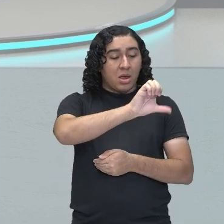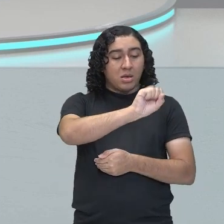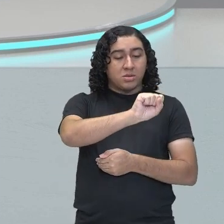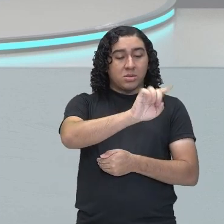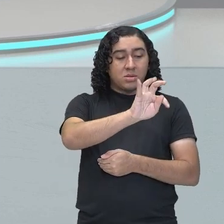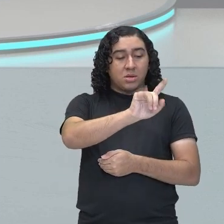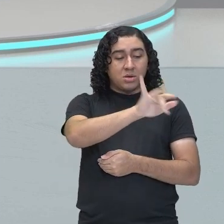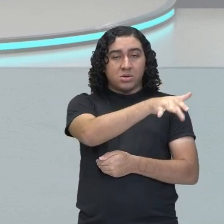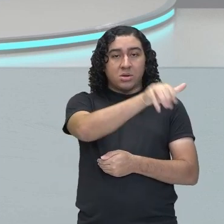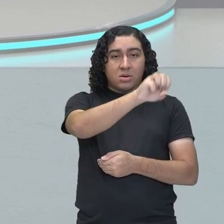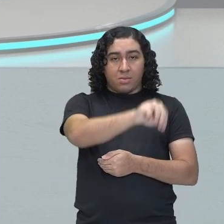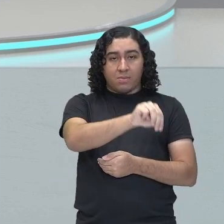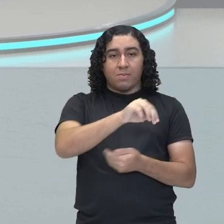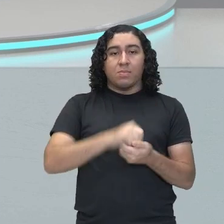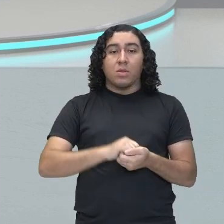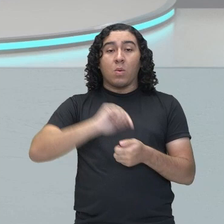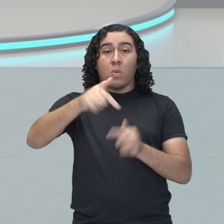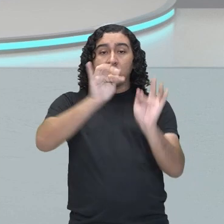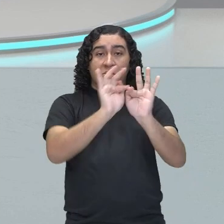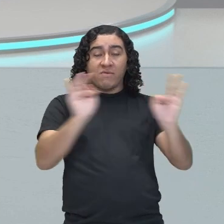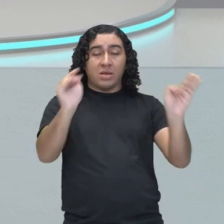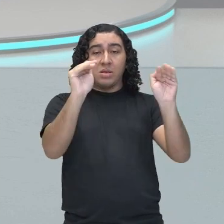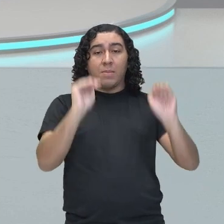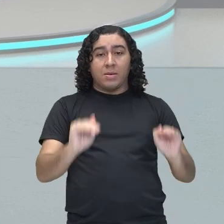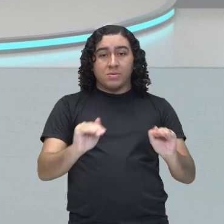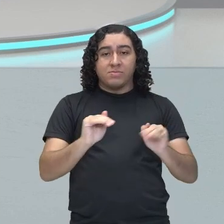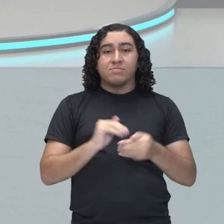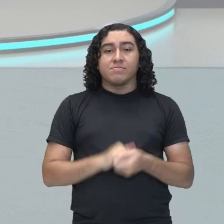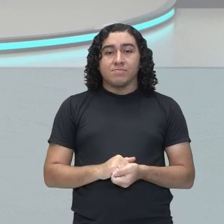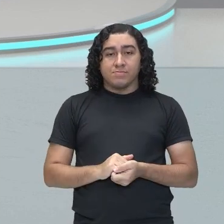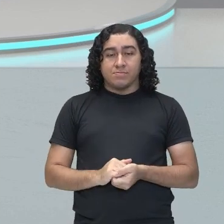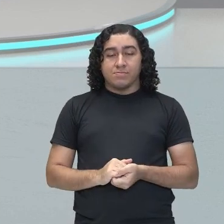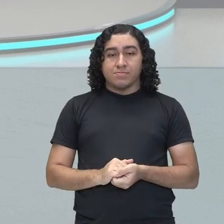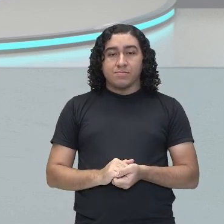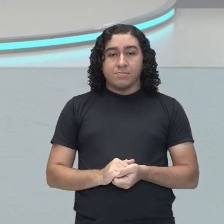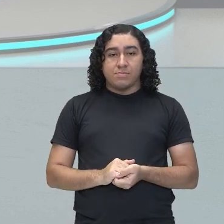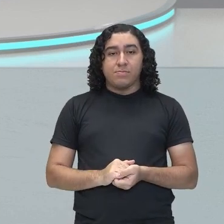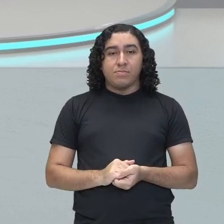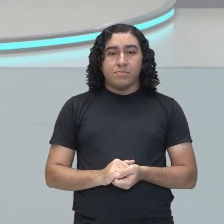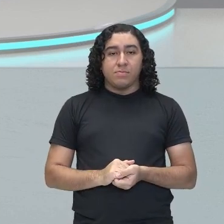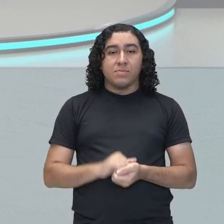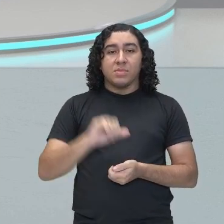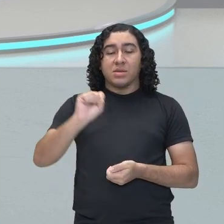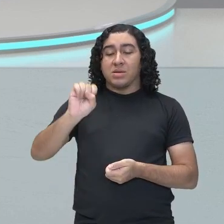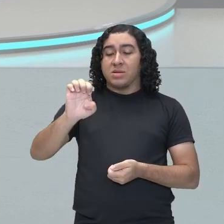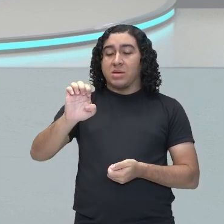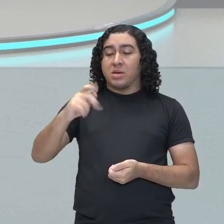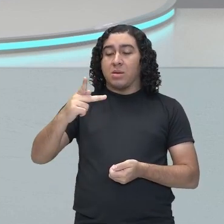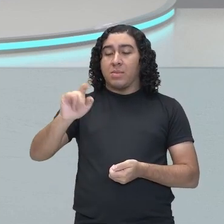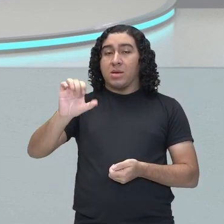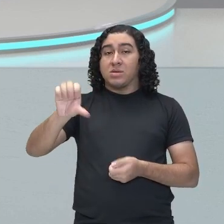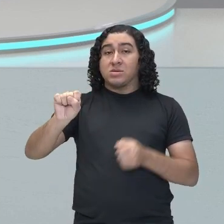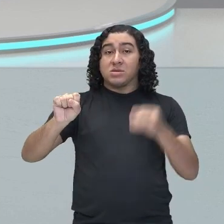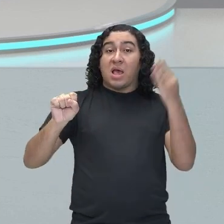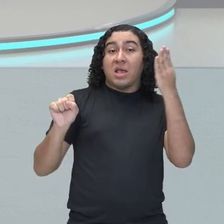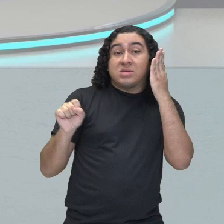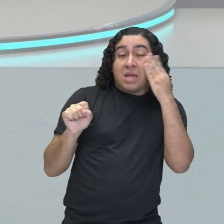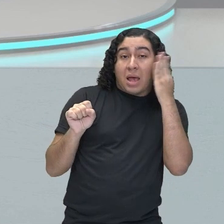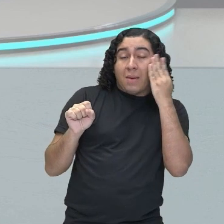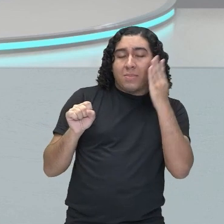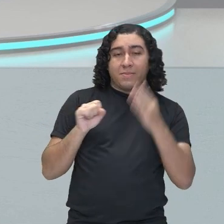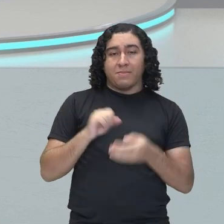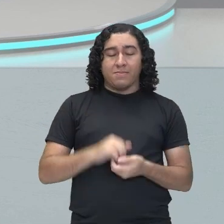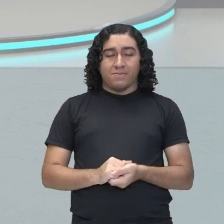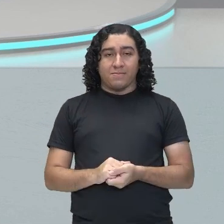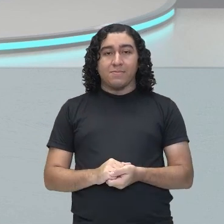saber dese que seaso que te aprecio desejo que tu saibas no espanhol desejo